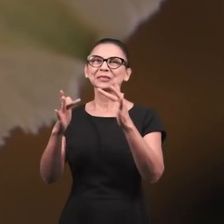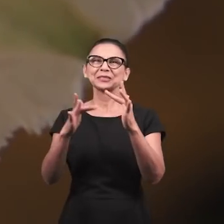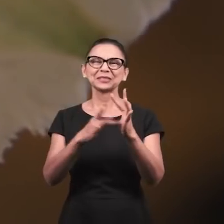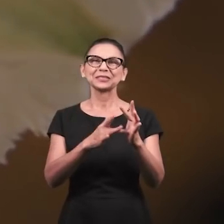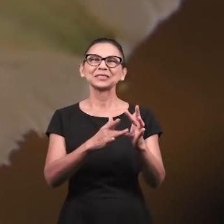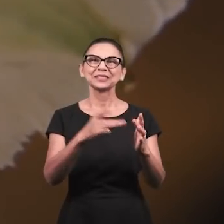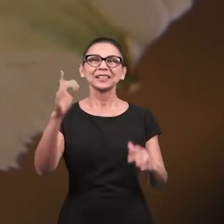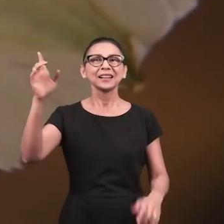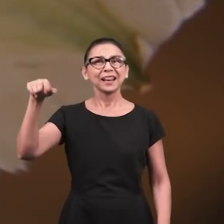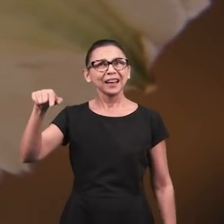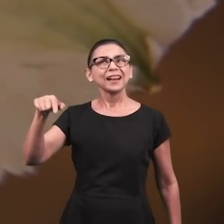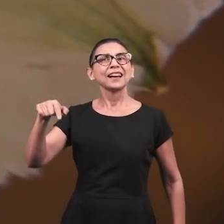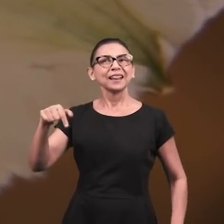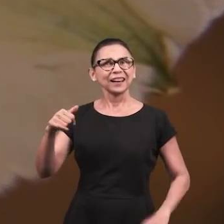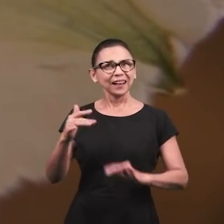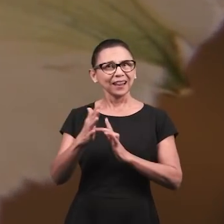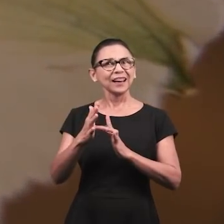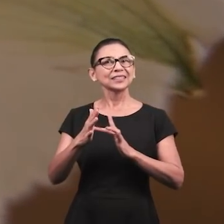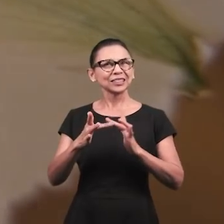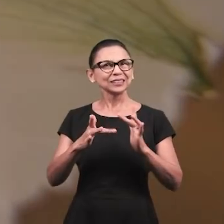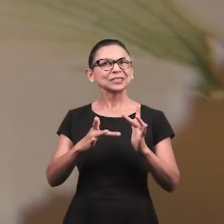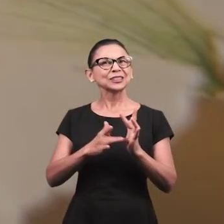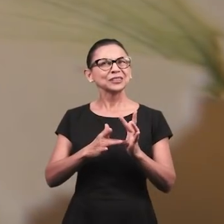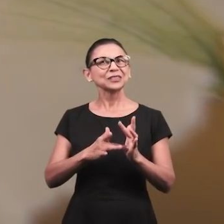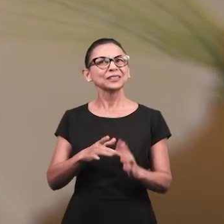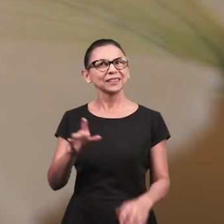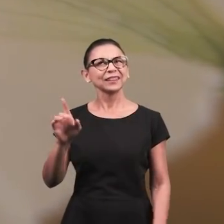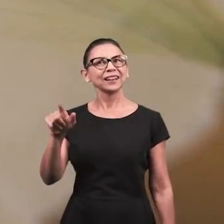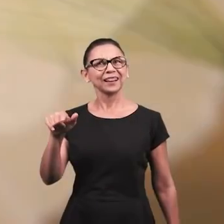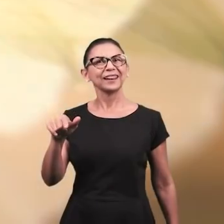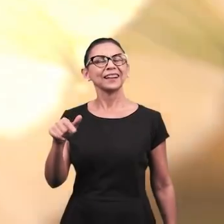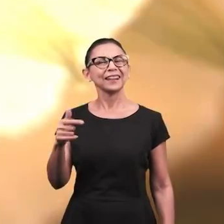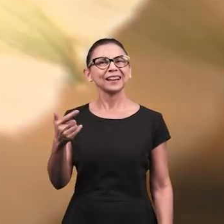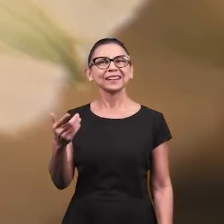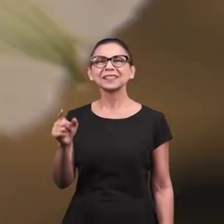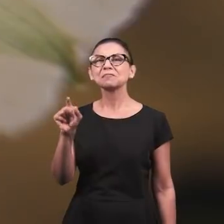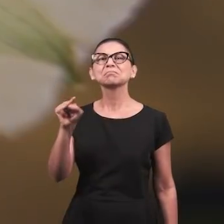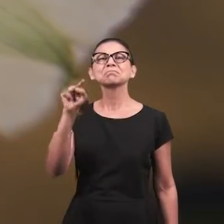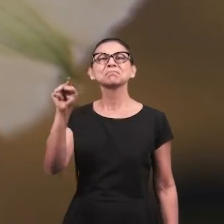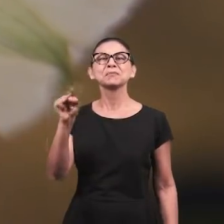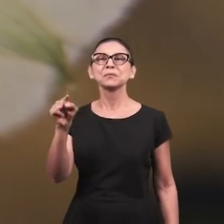Ele é Jesus, Ele é Jesus, Ele é Jesus,